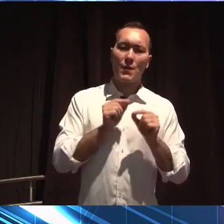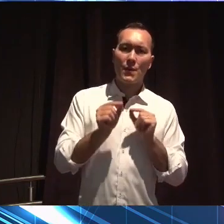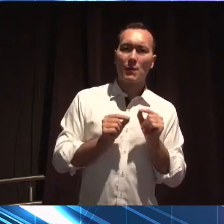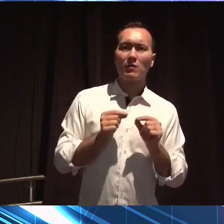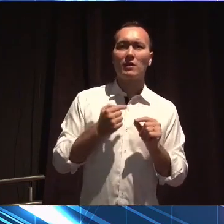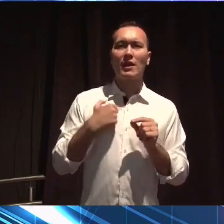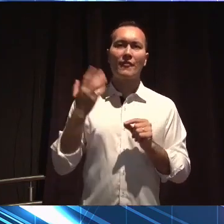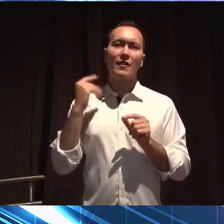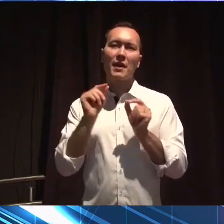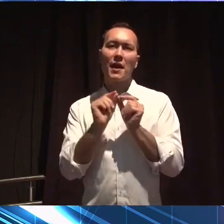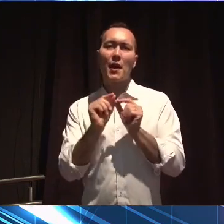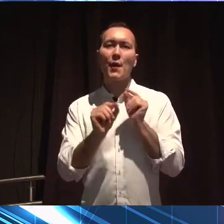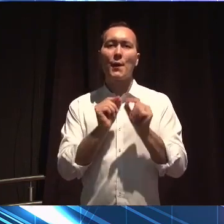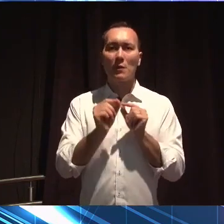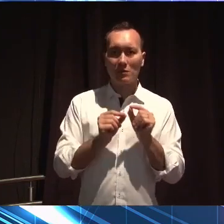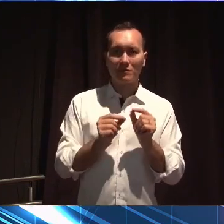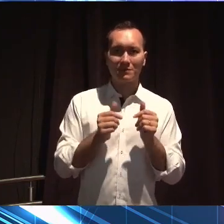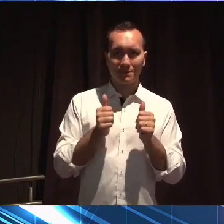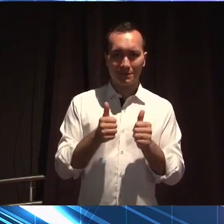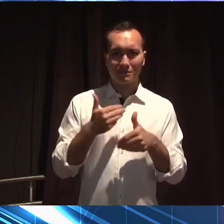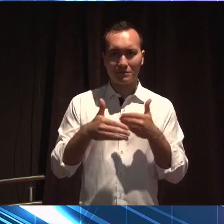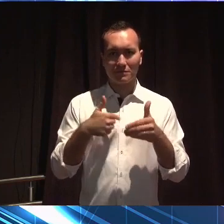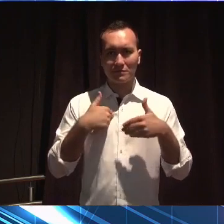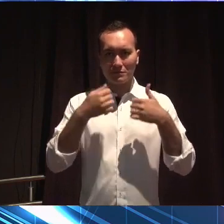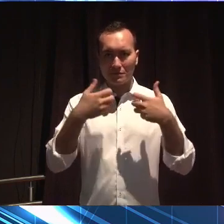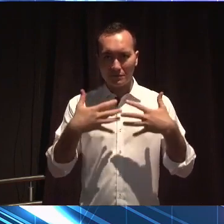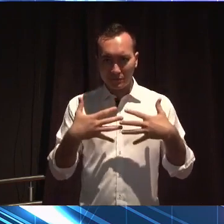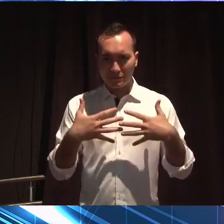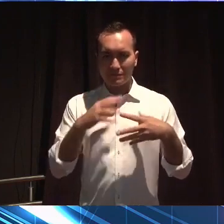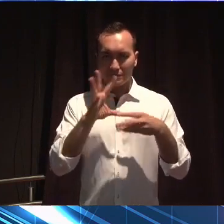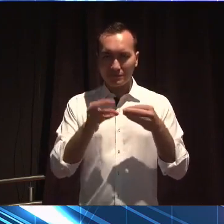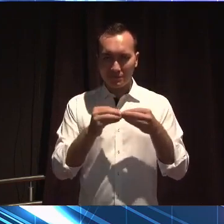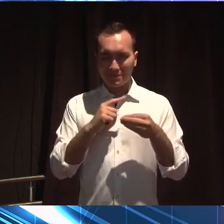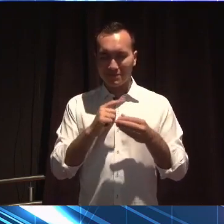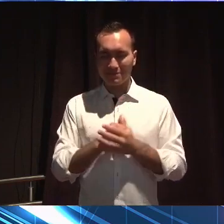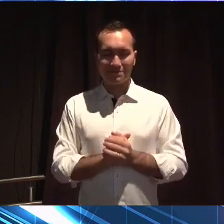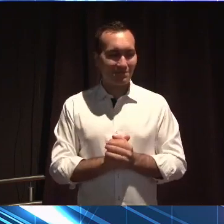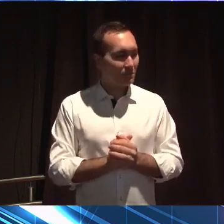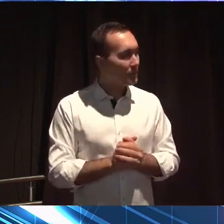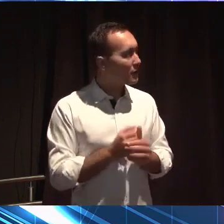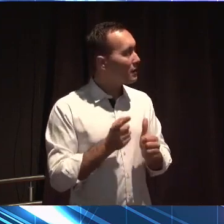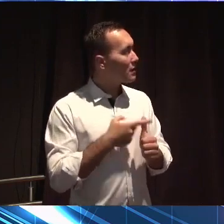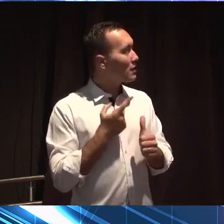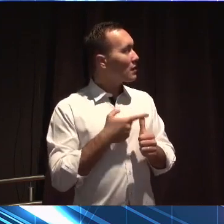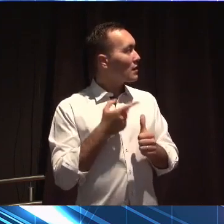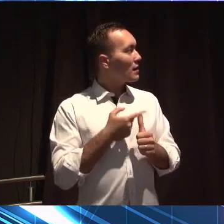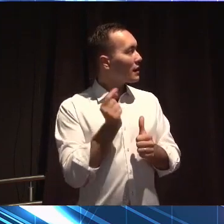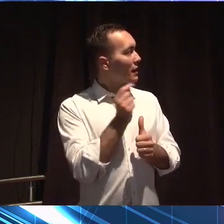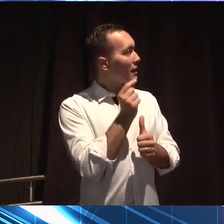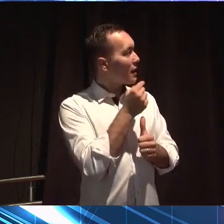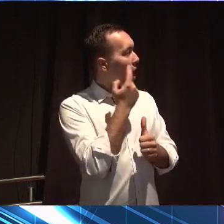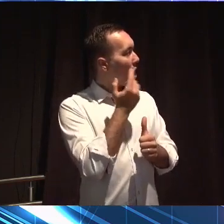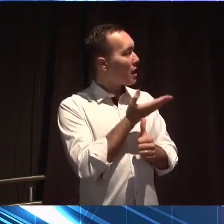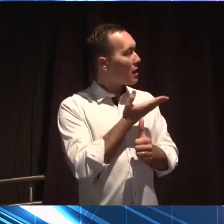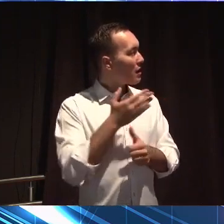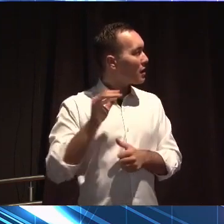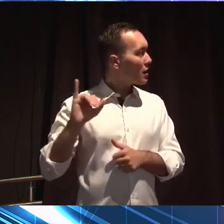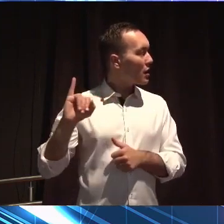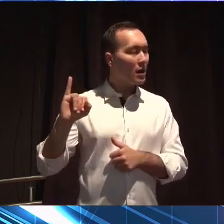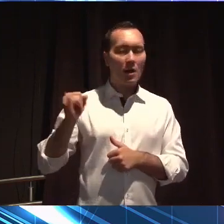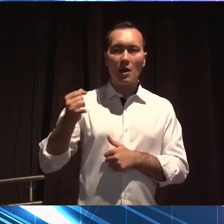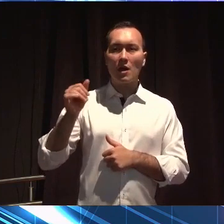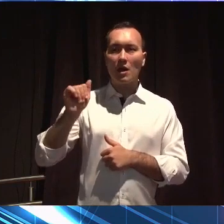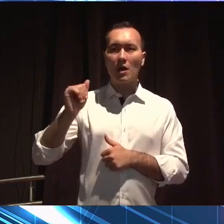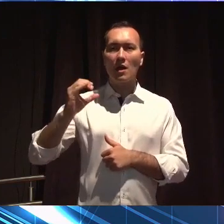pouquinho mais, eu entrego um pouquinho mais sobre quem eu sou. Primeira coisa, eu queria citar esse cara não é de tecnologia, tá? O nome dele é Jack Welch.